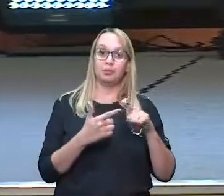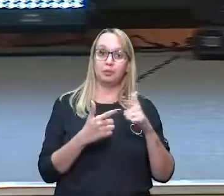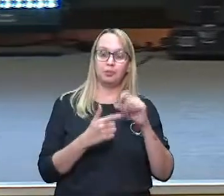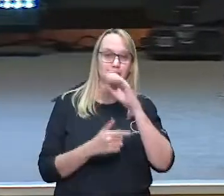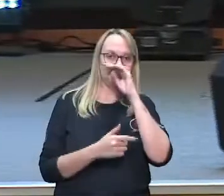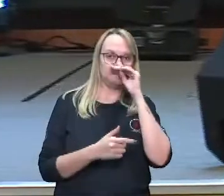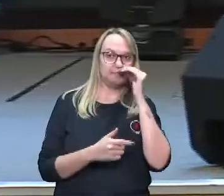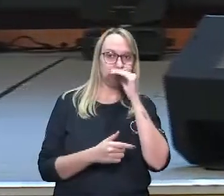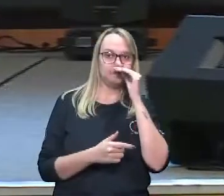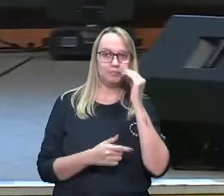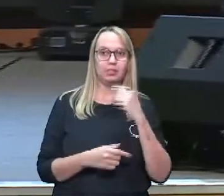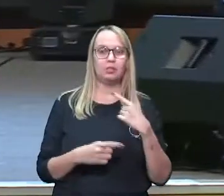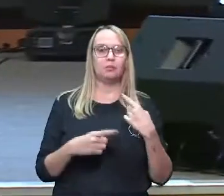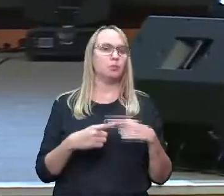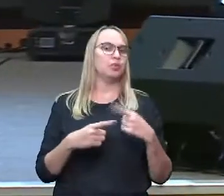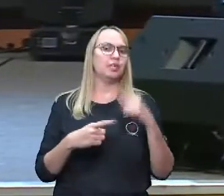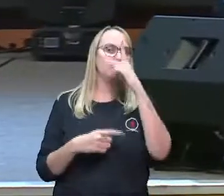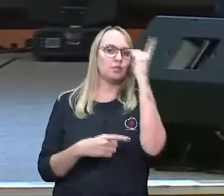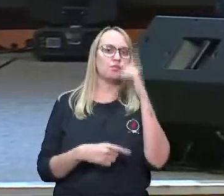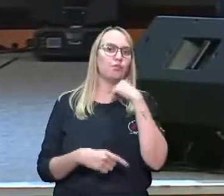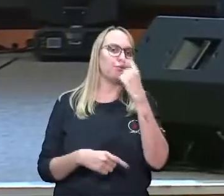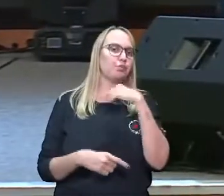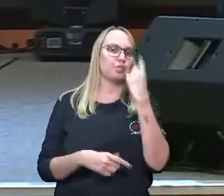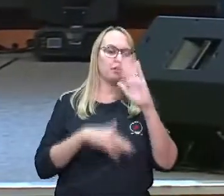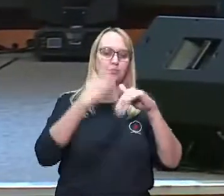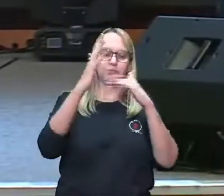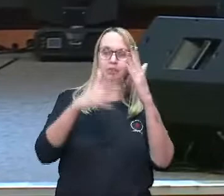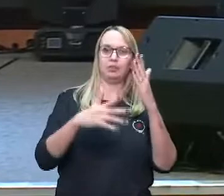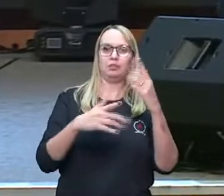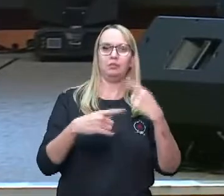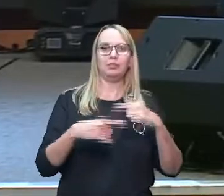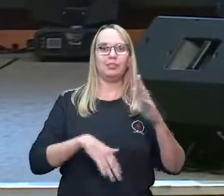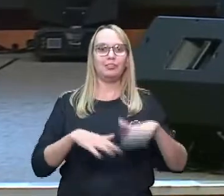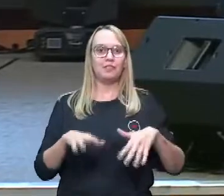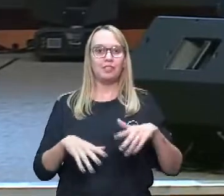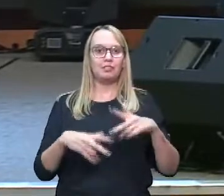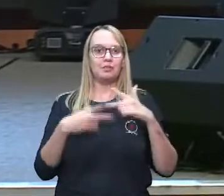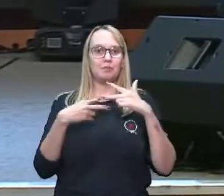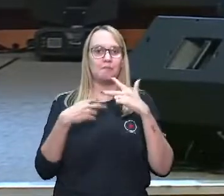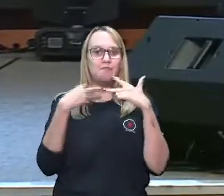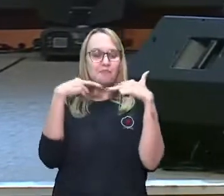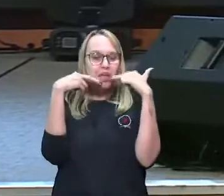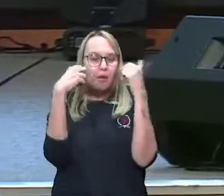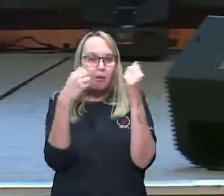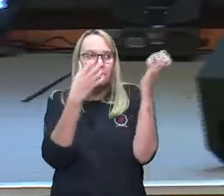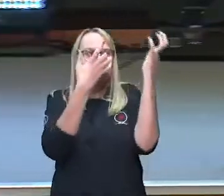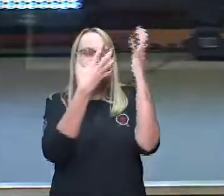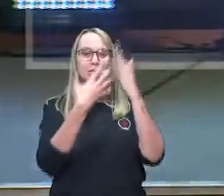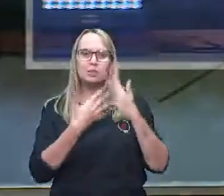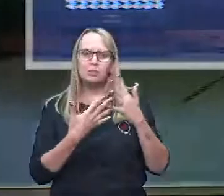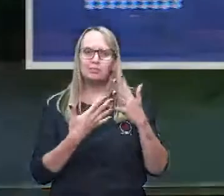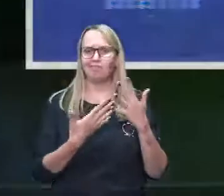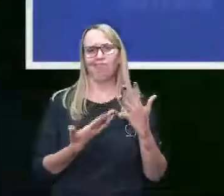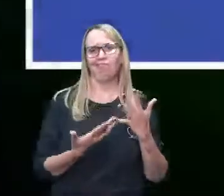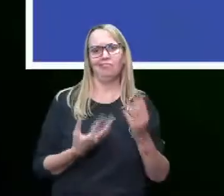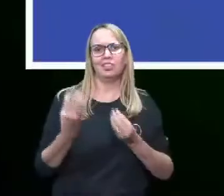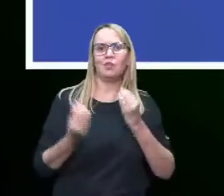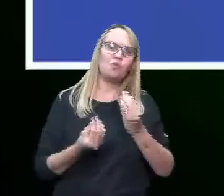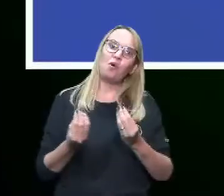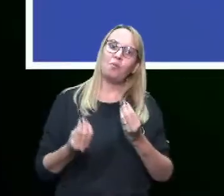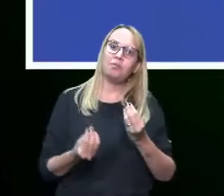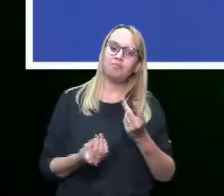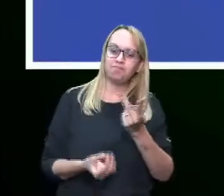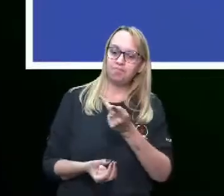que as pessoas não prosperam: a vergonha de ser abençoado. Olha para esse